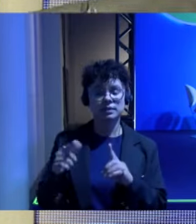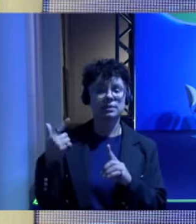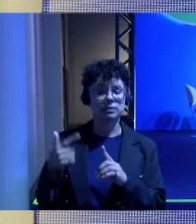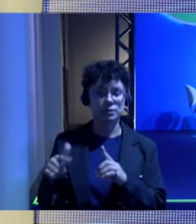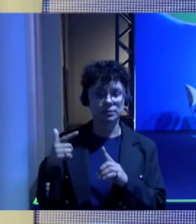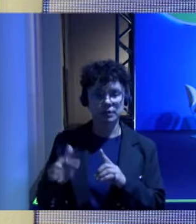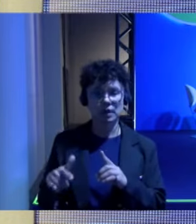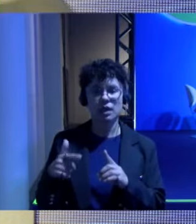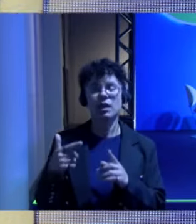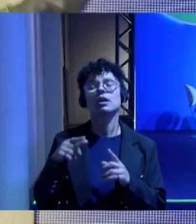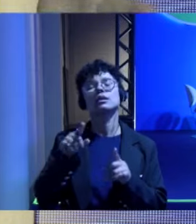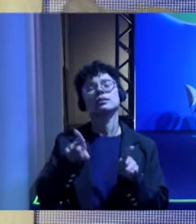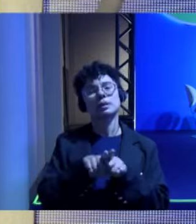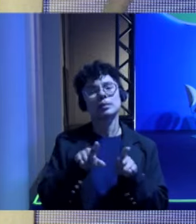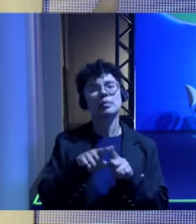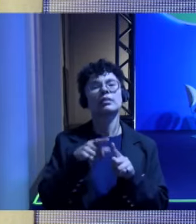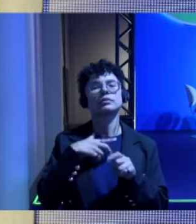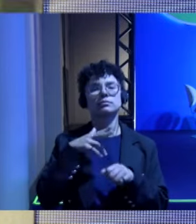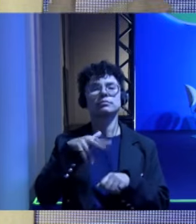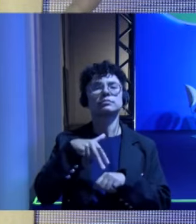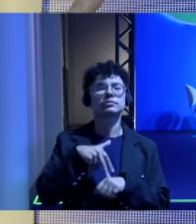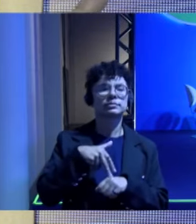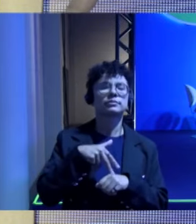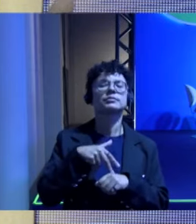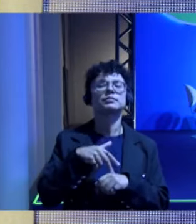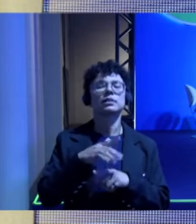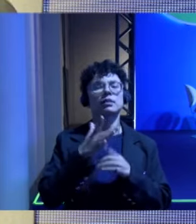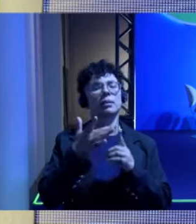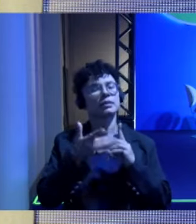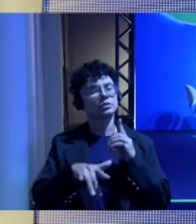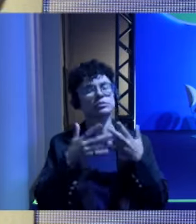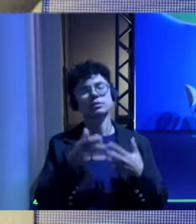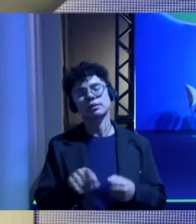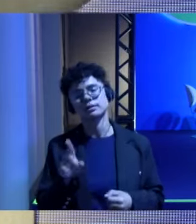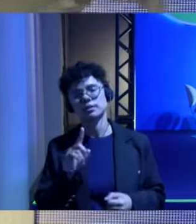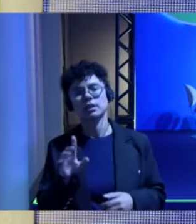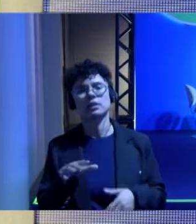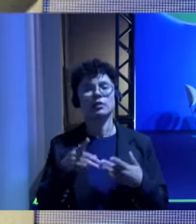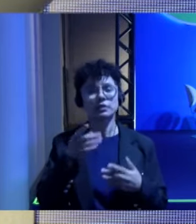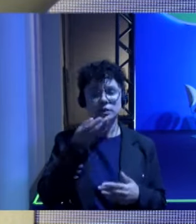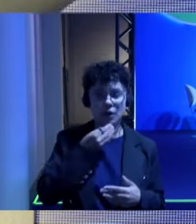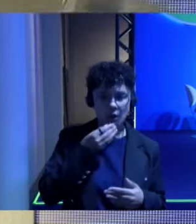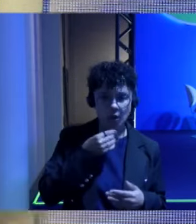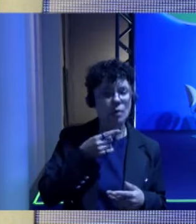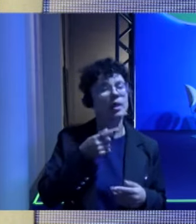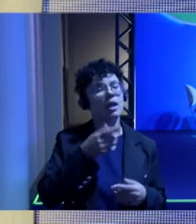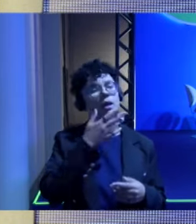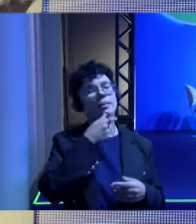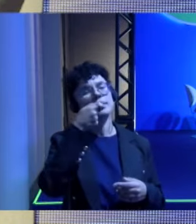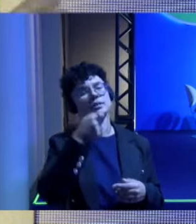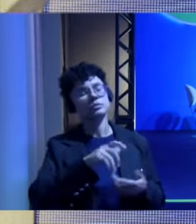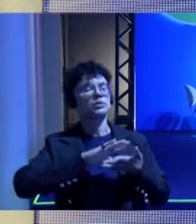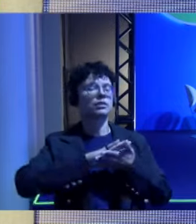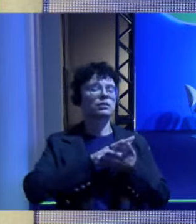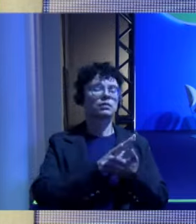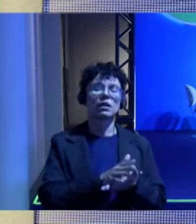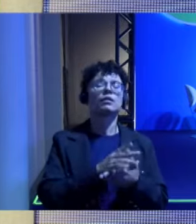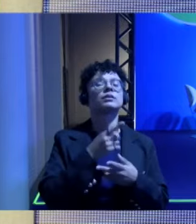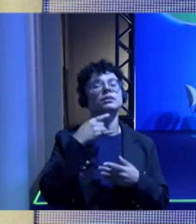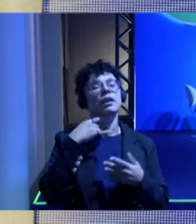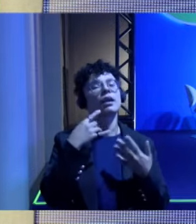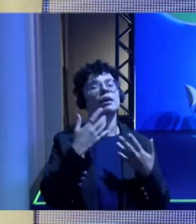de neurodivergência, você deve se posicionar contra o capacitismo. Se você é homem, contra o machismo. E é assim que a gente vai